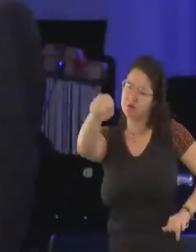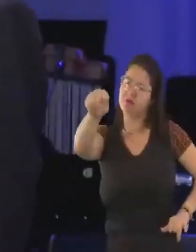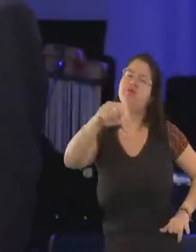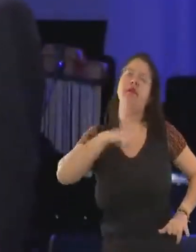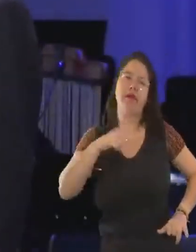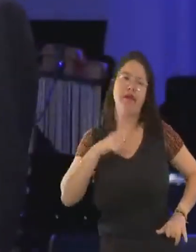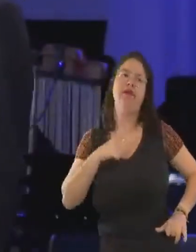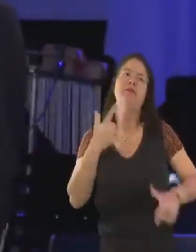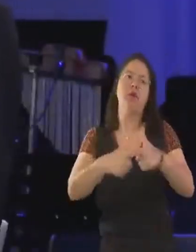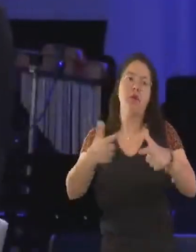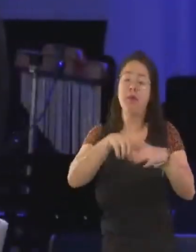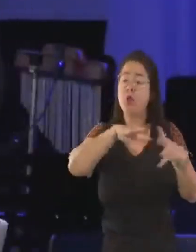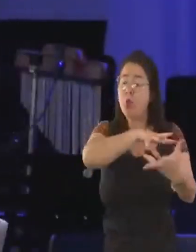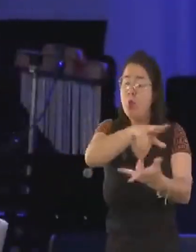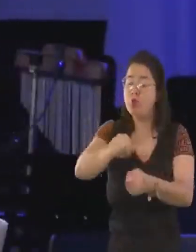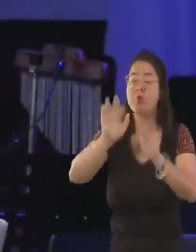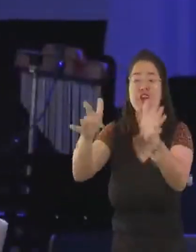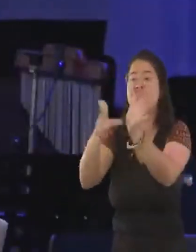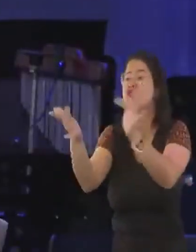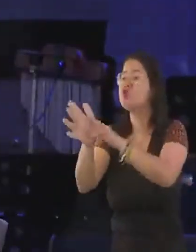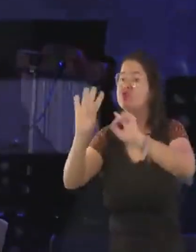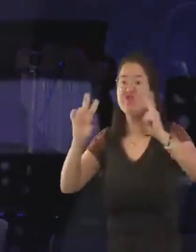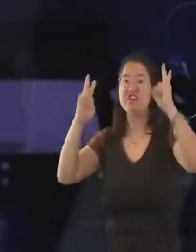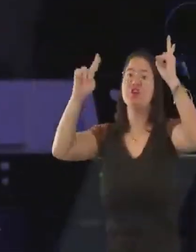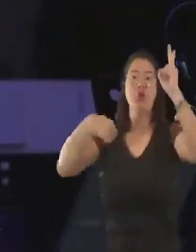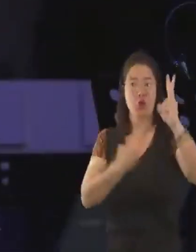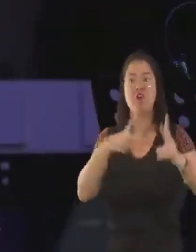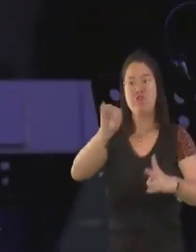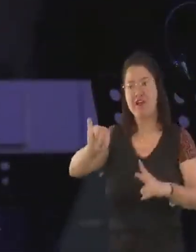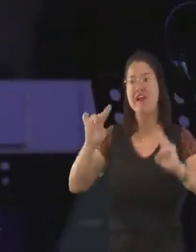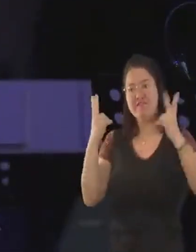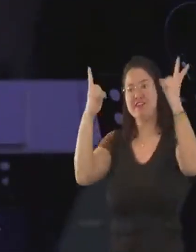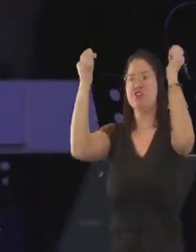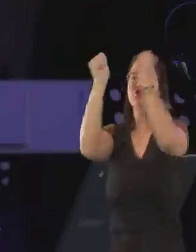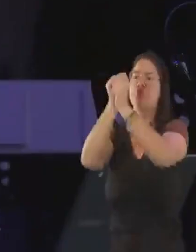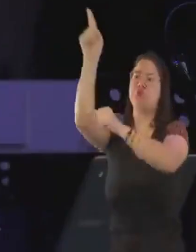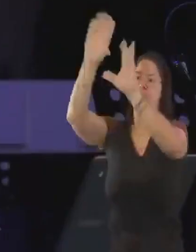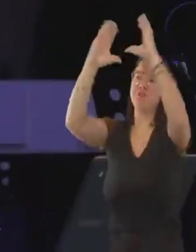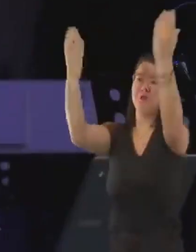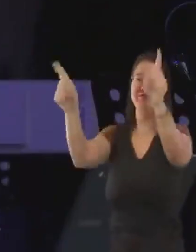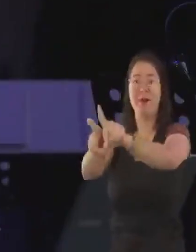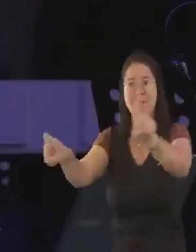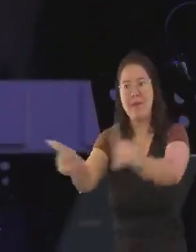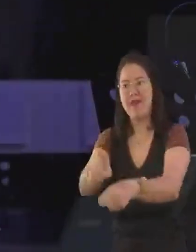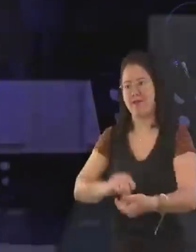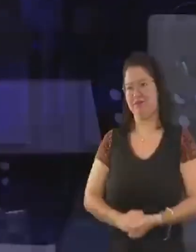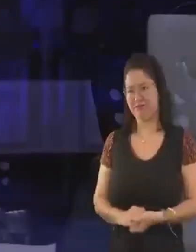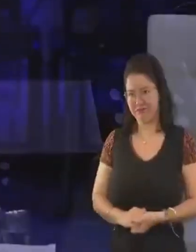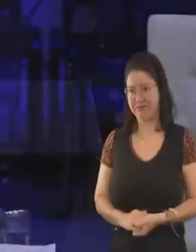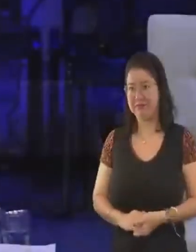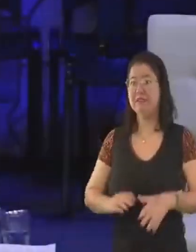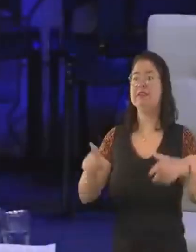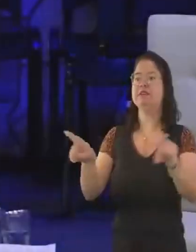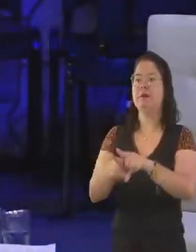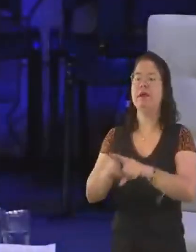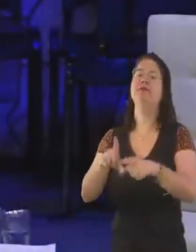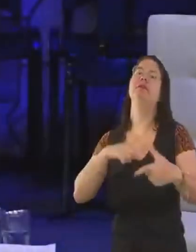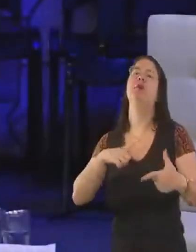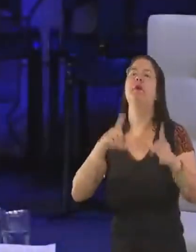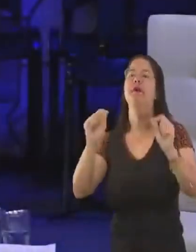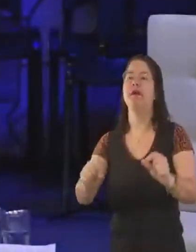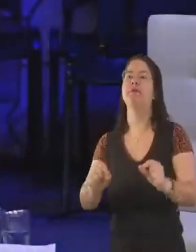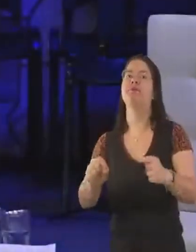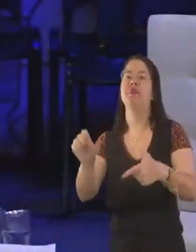teríamos aflições, mas Ele venceu e nós venceremos também. E nós vimos em Paulo, 1 Coríntios 15,